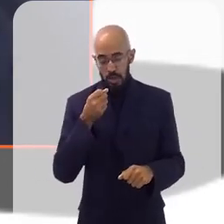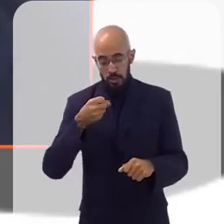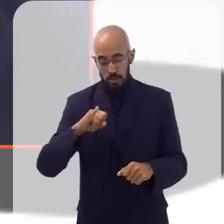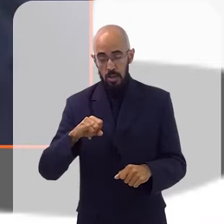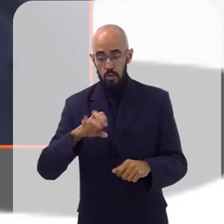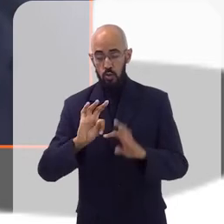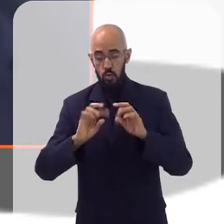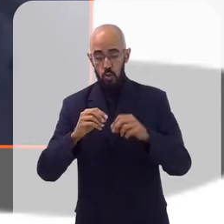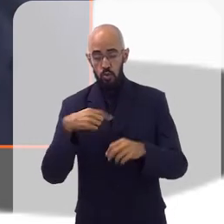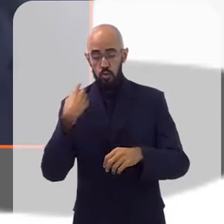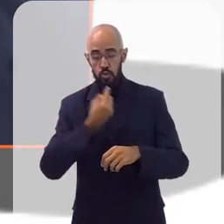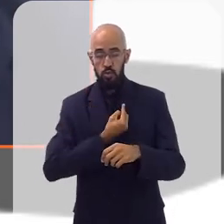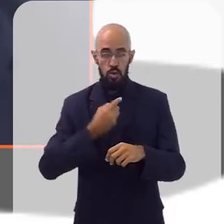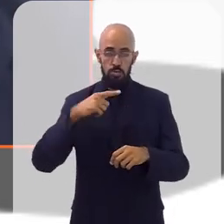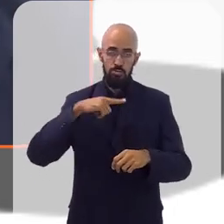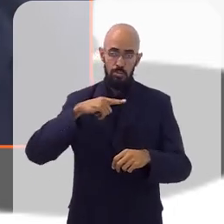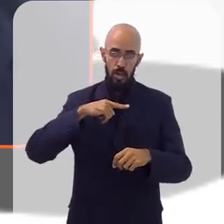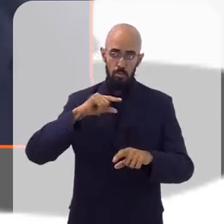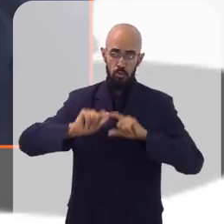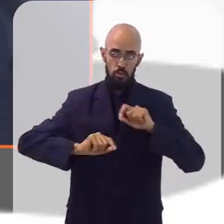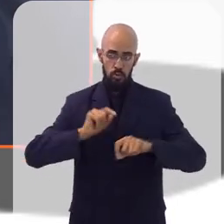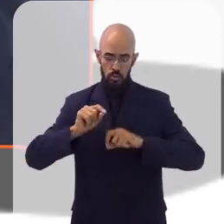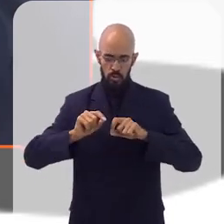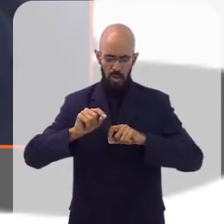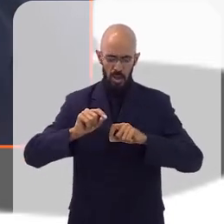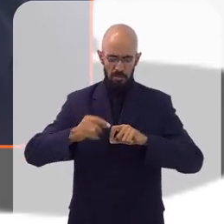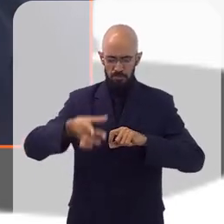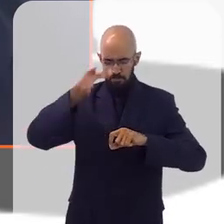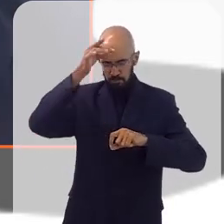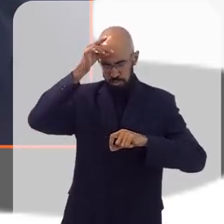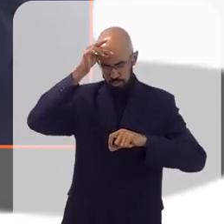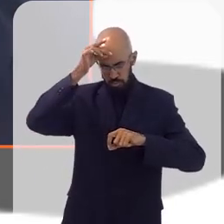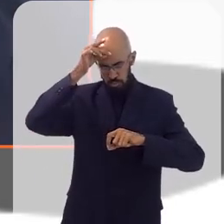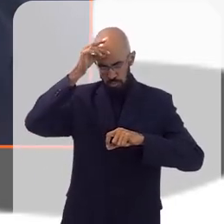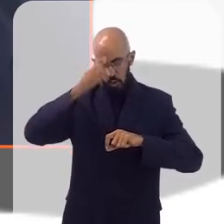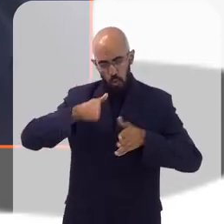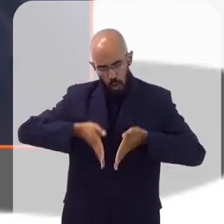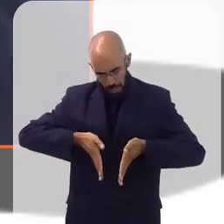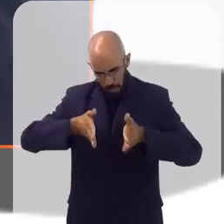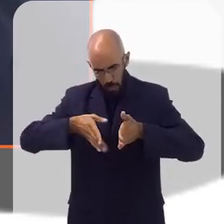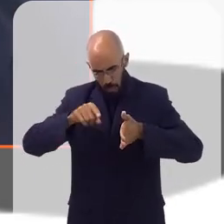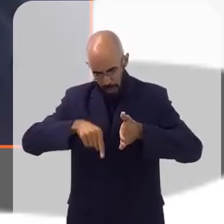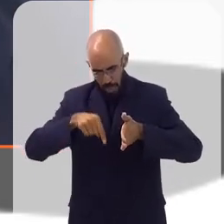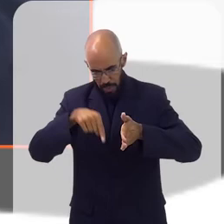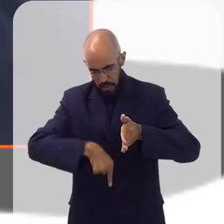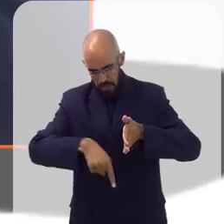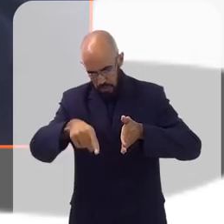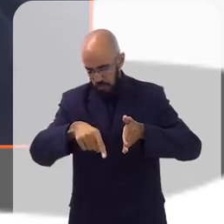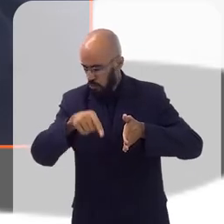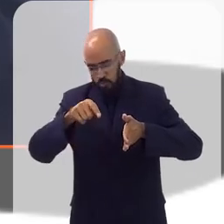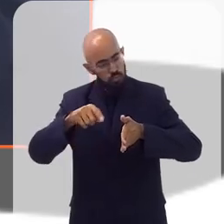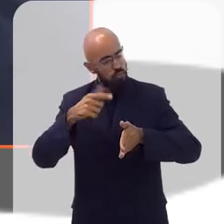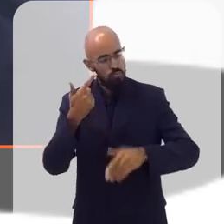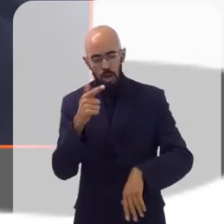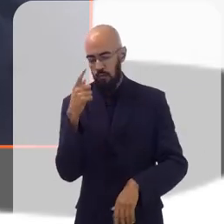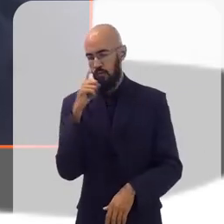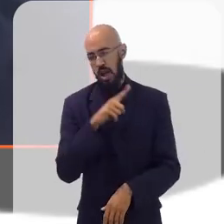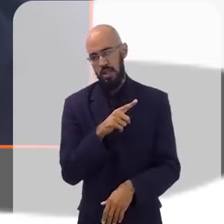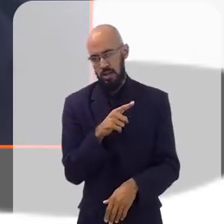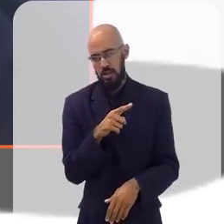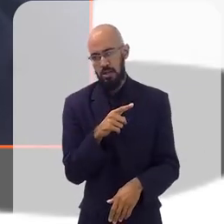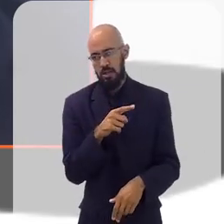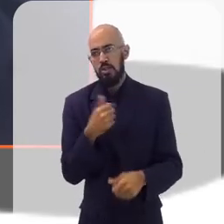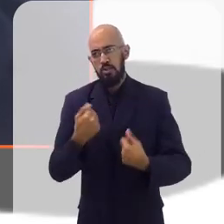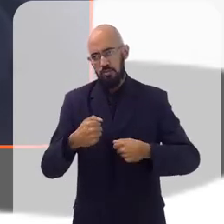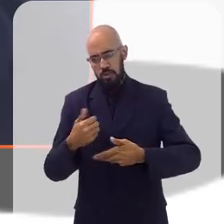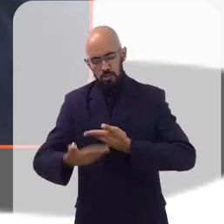partir do momento que todos nós é coloque na cabeça que o caminho é esse não tem como dar errado